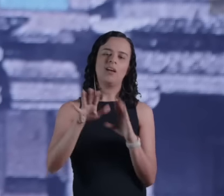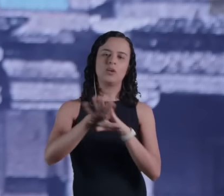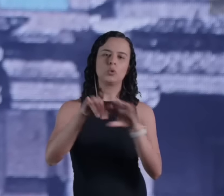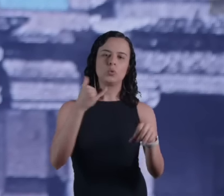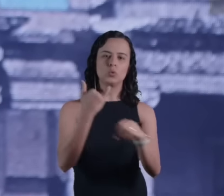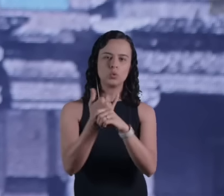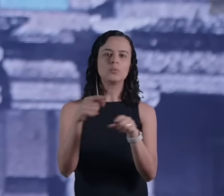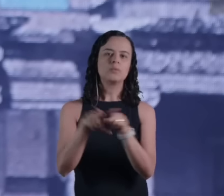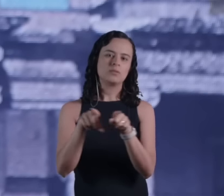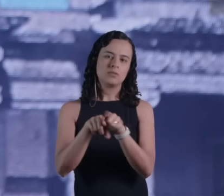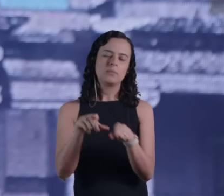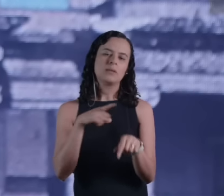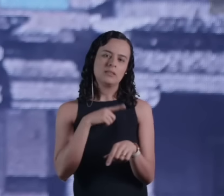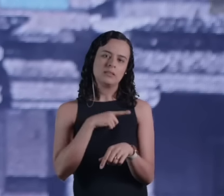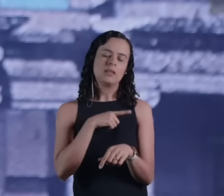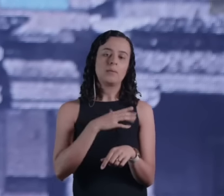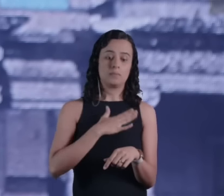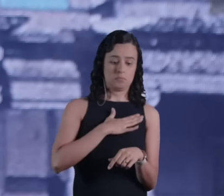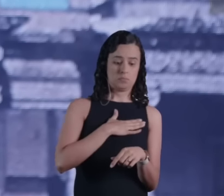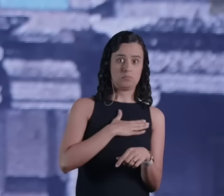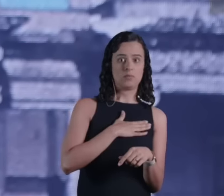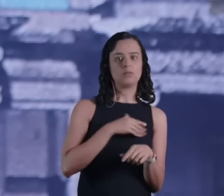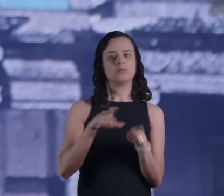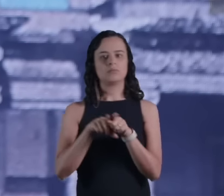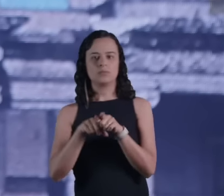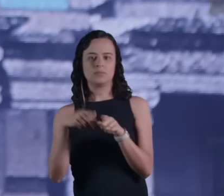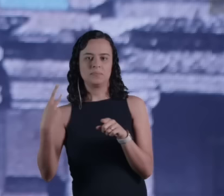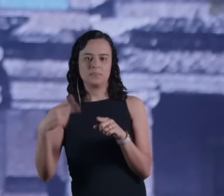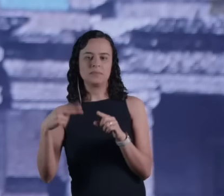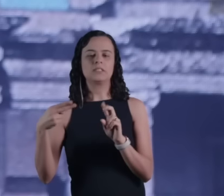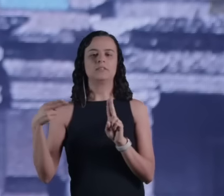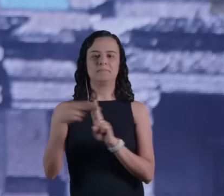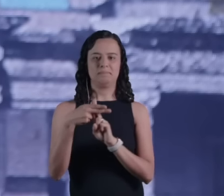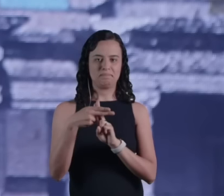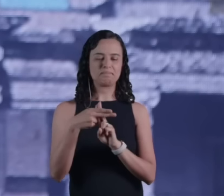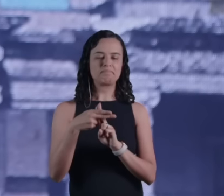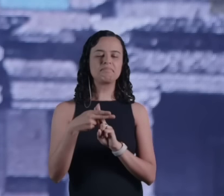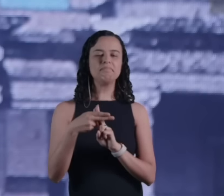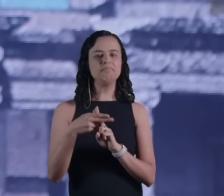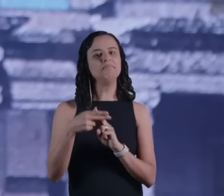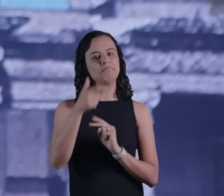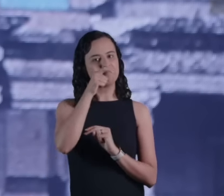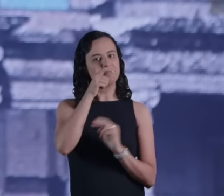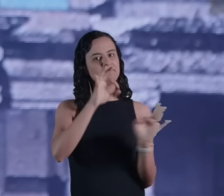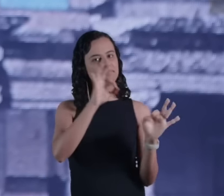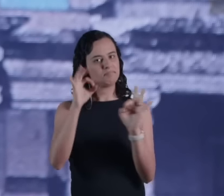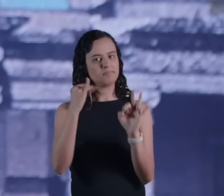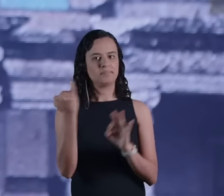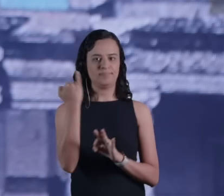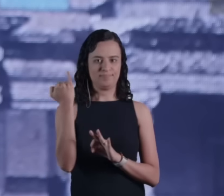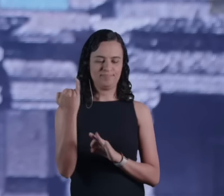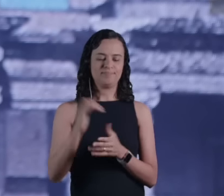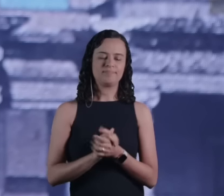meu, Lamartine Pozella, quanto da Yacht Church. Mas nós vamos hoje, então, depois desse